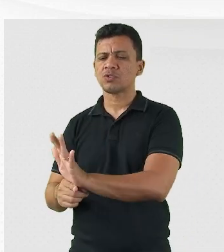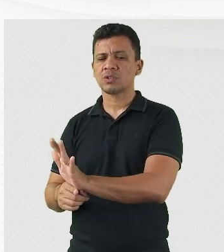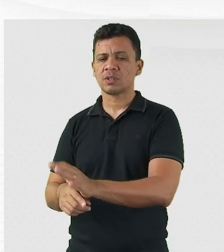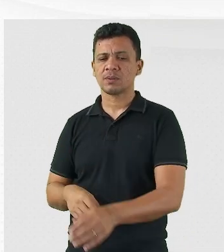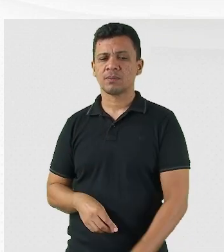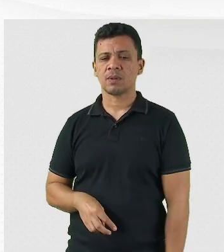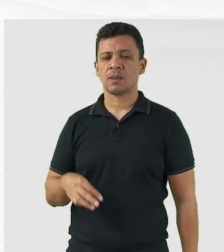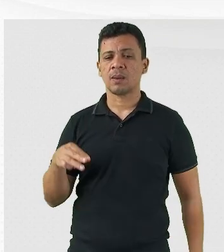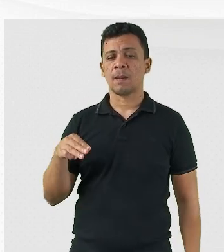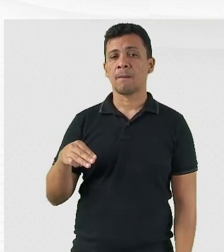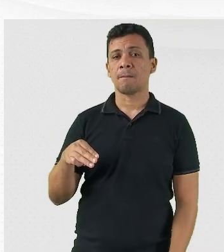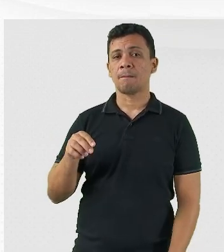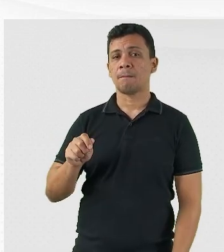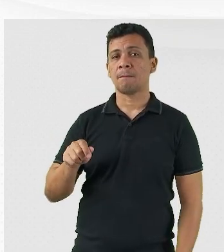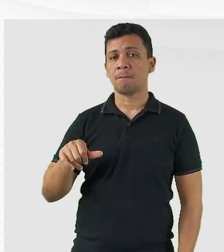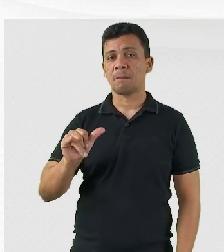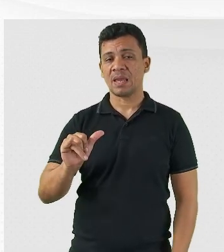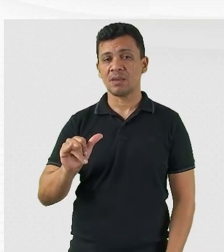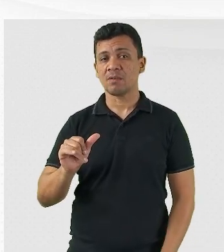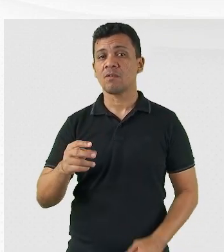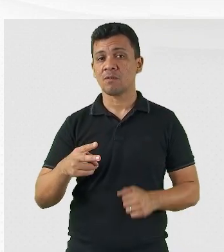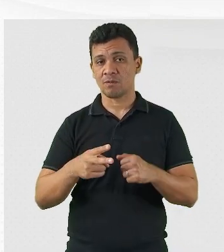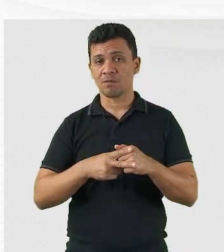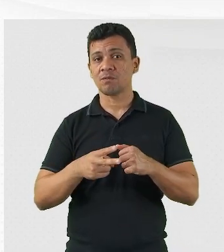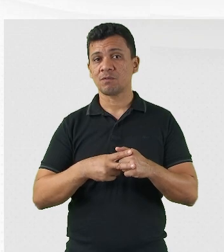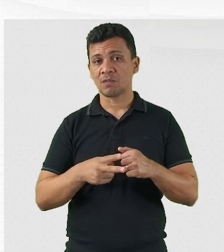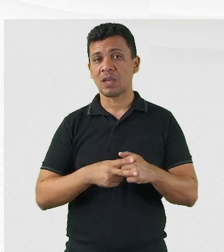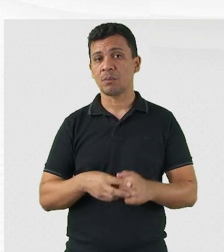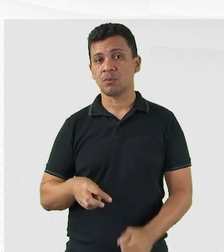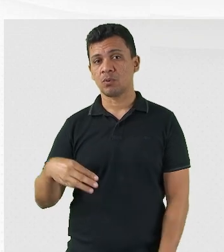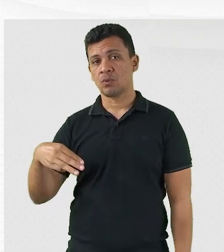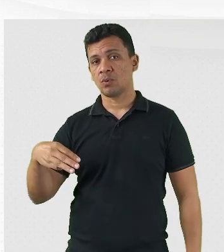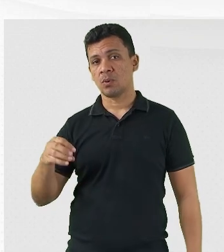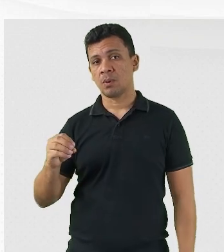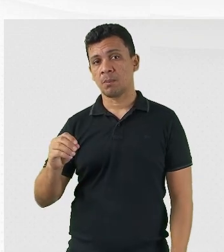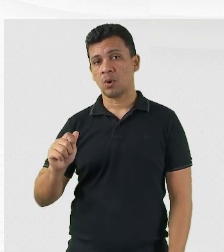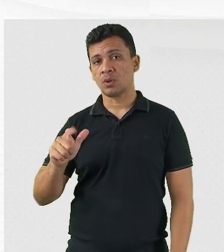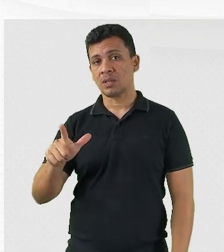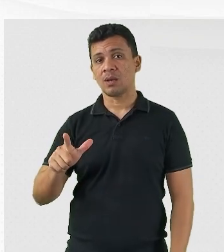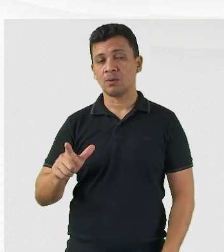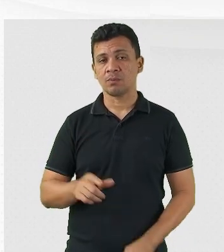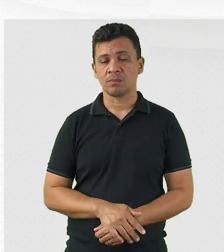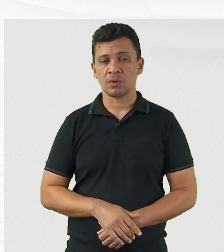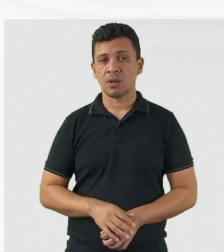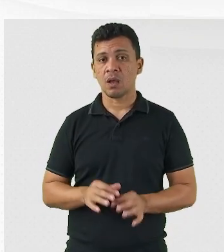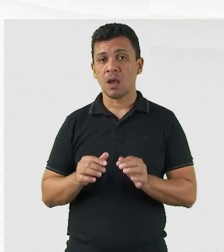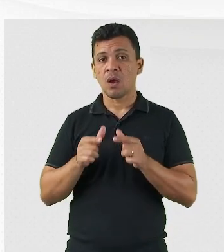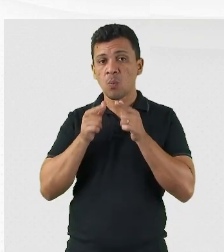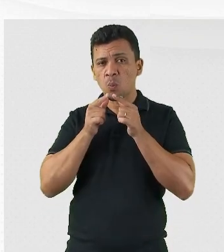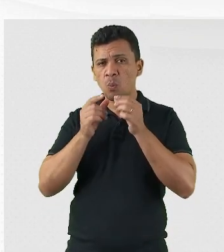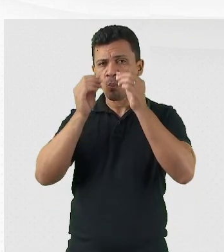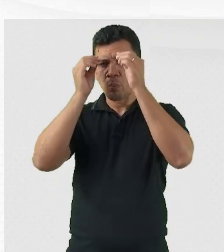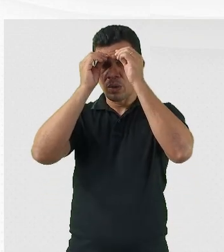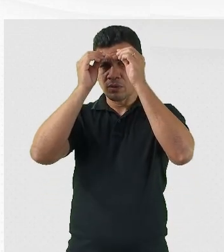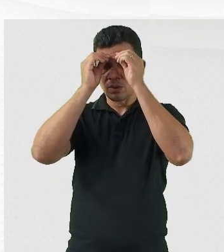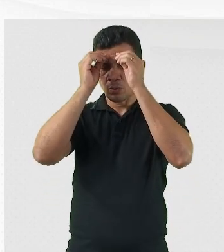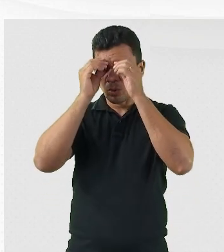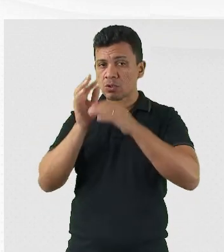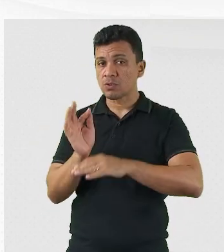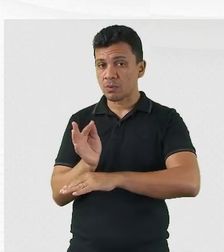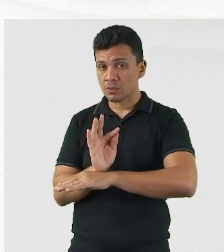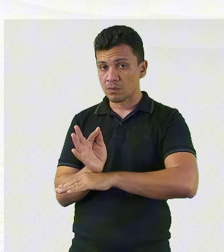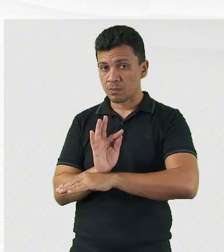é um verbo modal, que você usa sempre que você quer usar uma linguagem um pouco mais